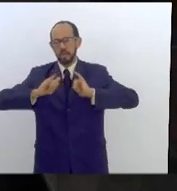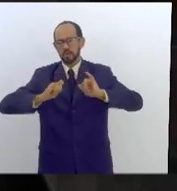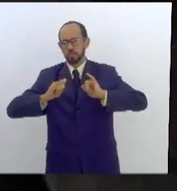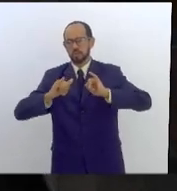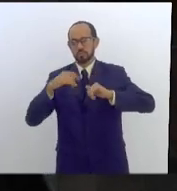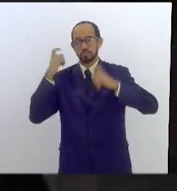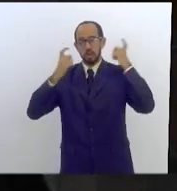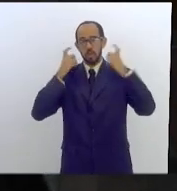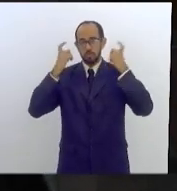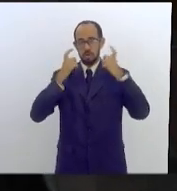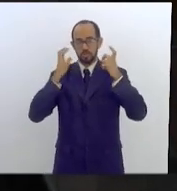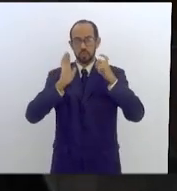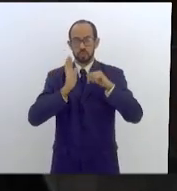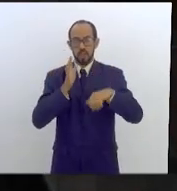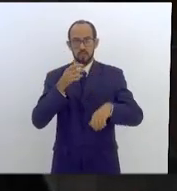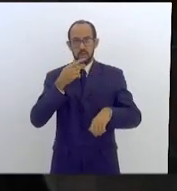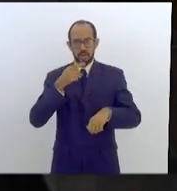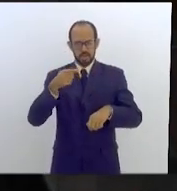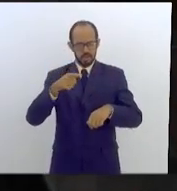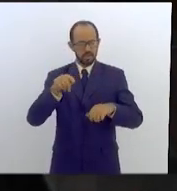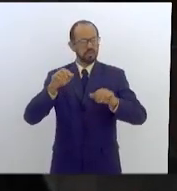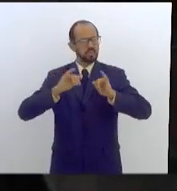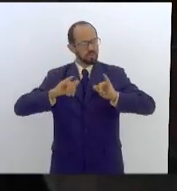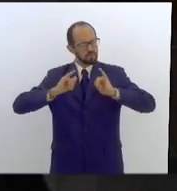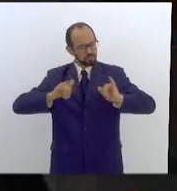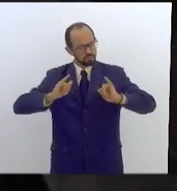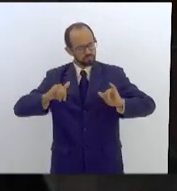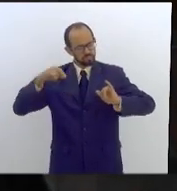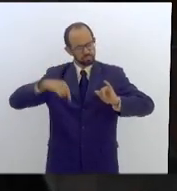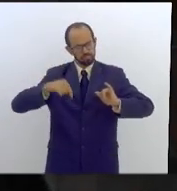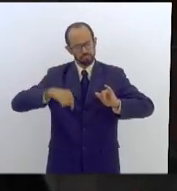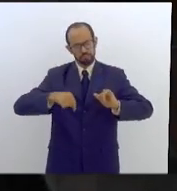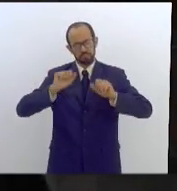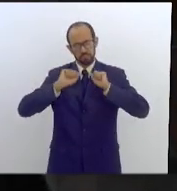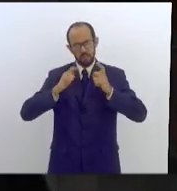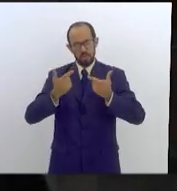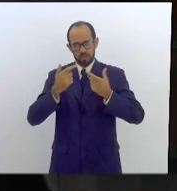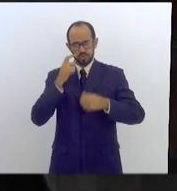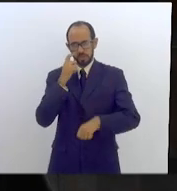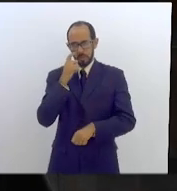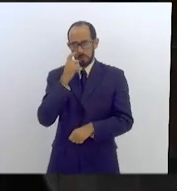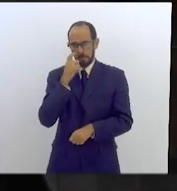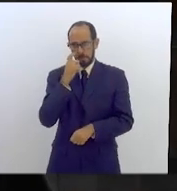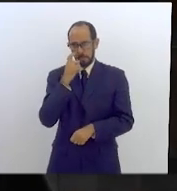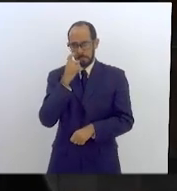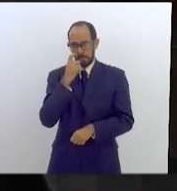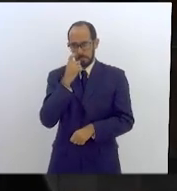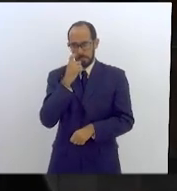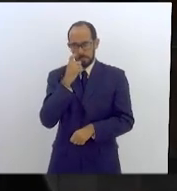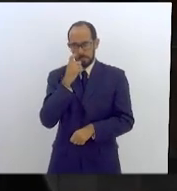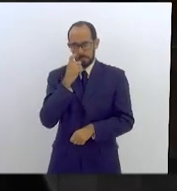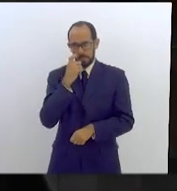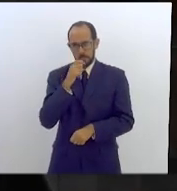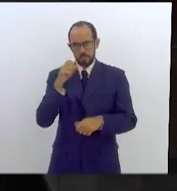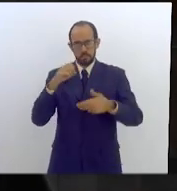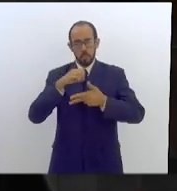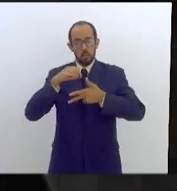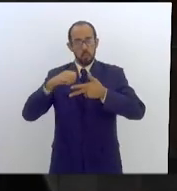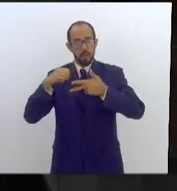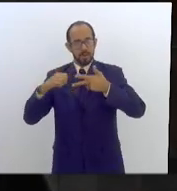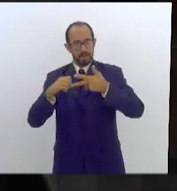inclusive debatendo e até alertando aqui da Tribuna da alerj o a última edição do Enem